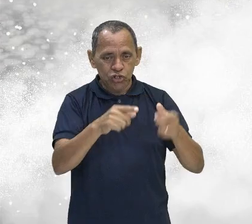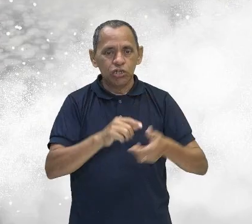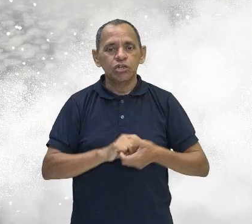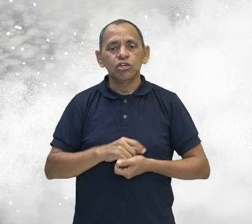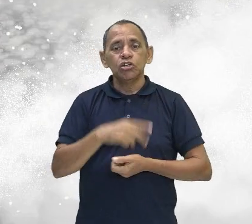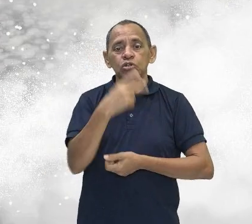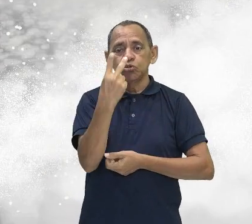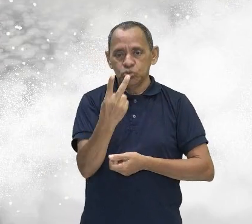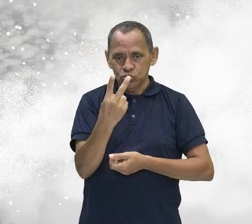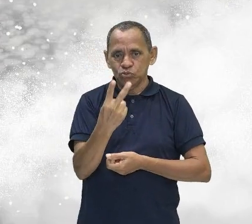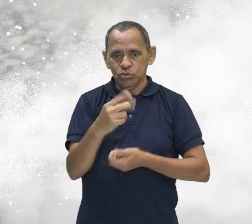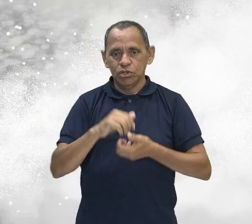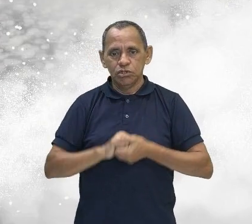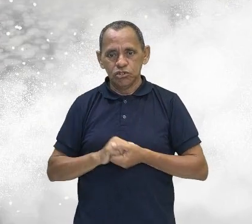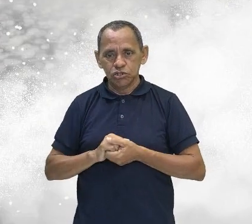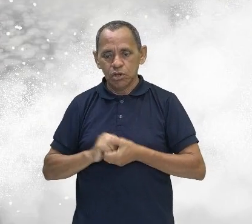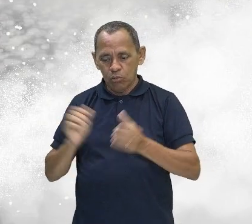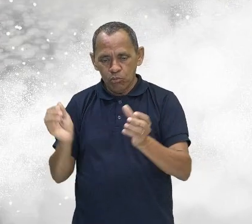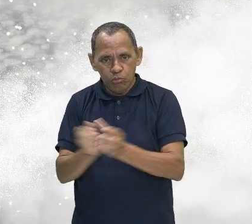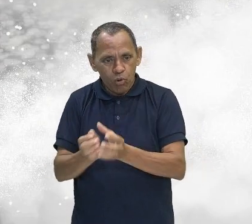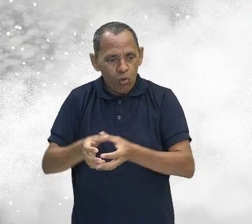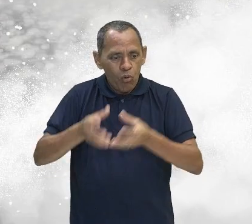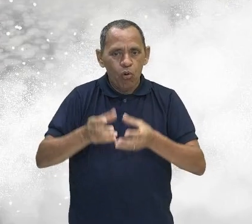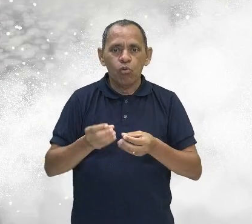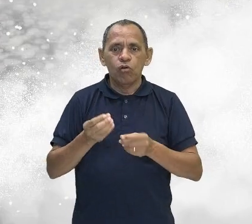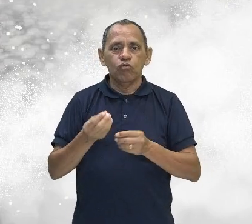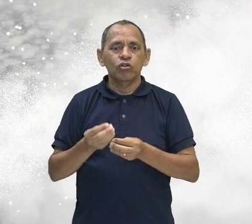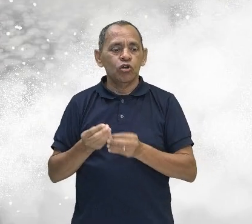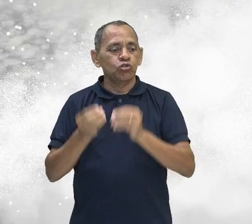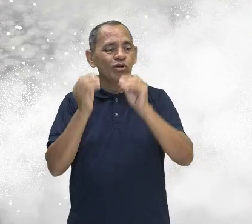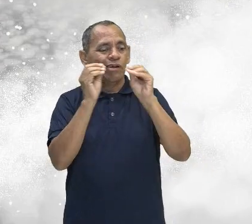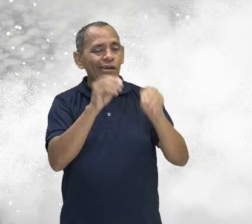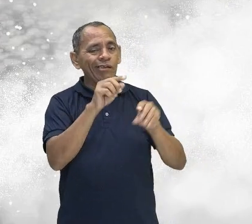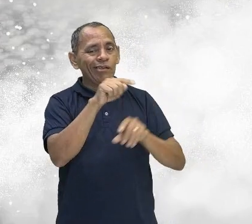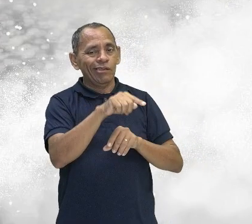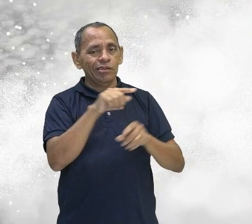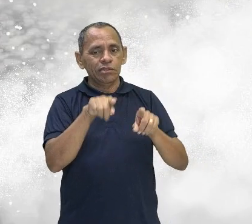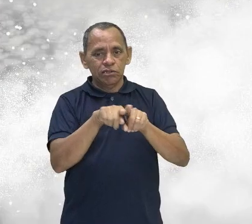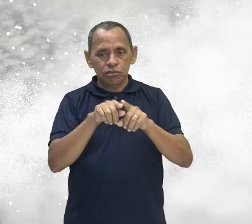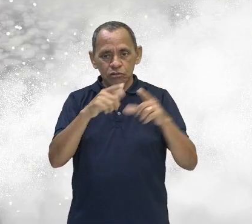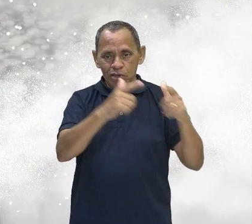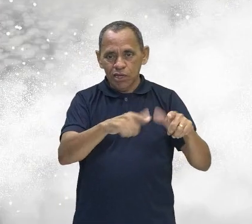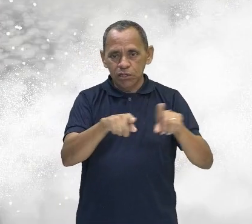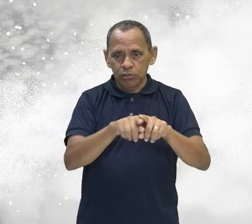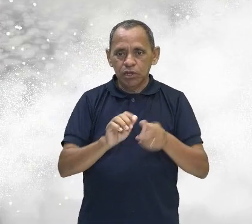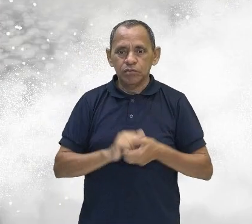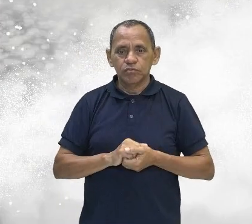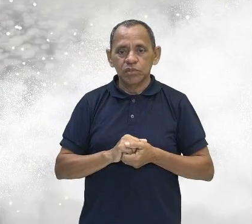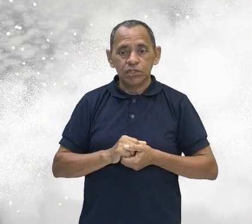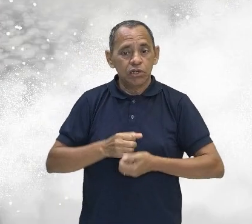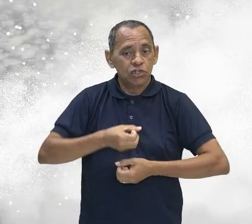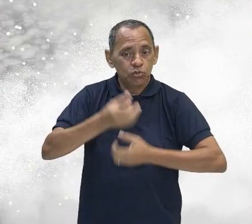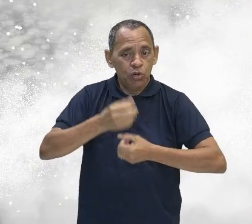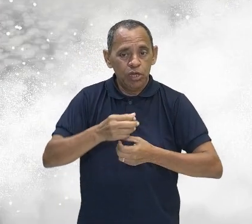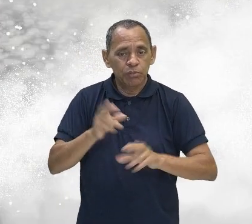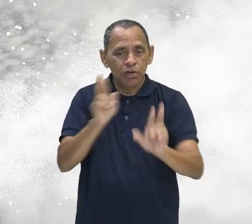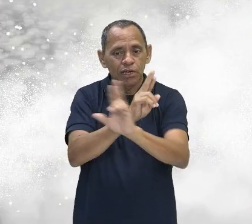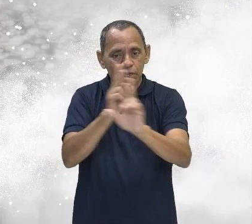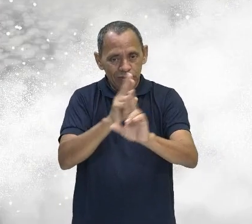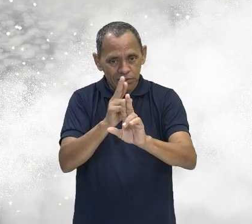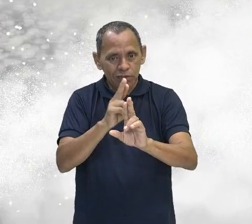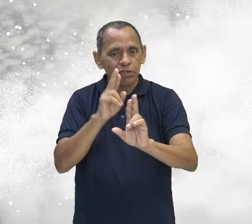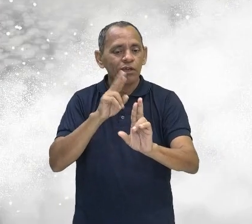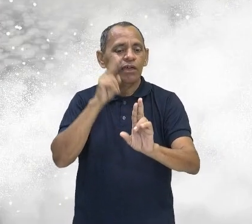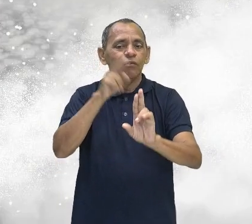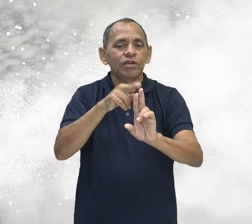que o poema cita, né, se chama A Rosa de Hiroshima, e então nós podemos observar que quando ele